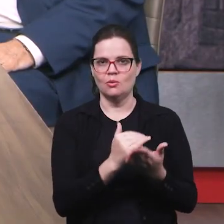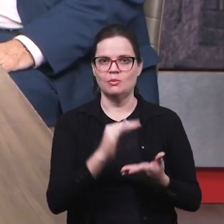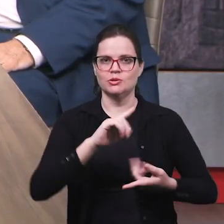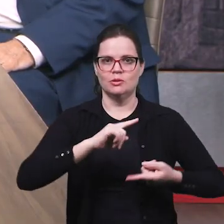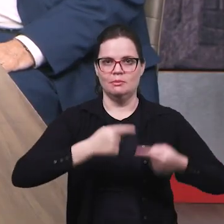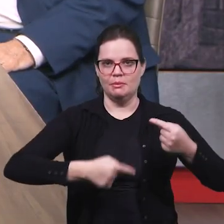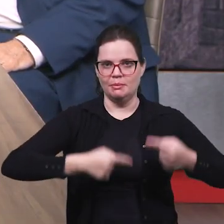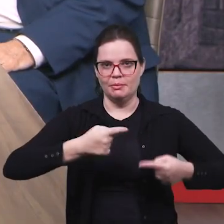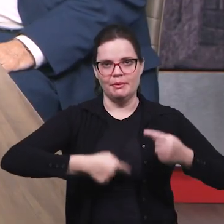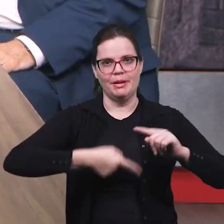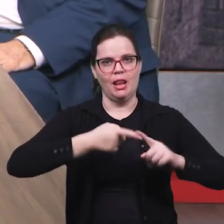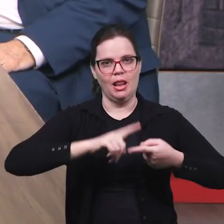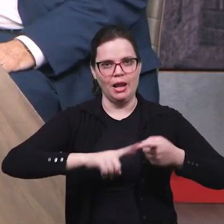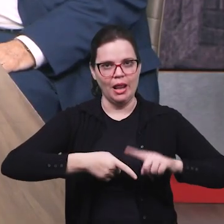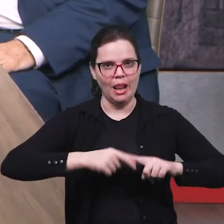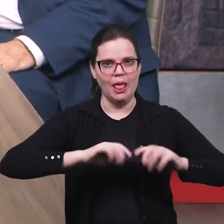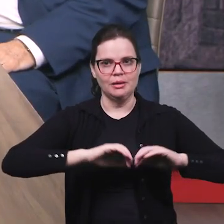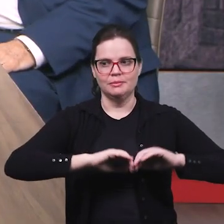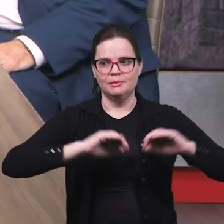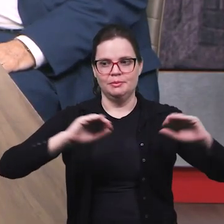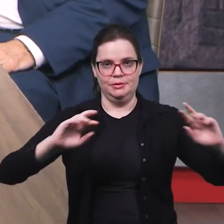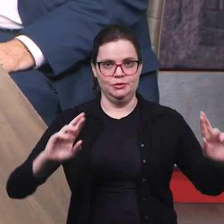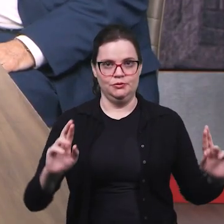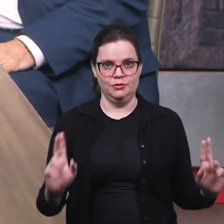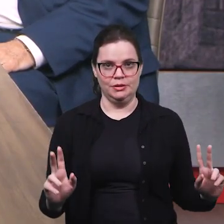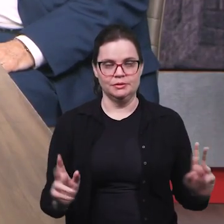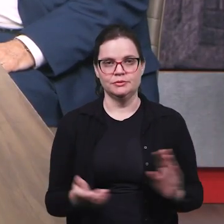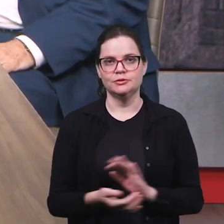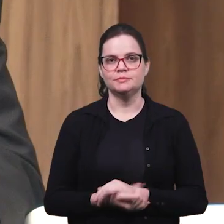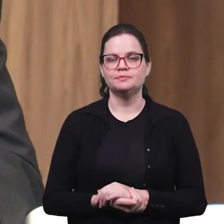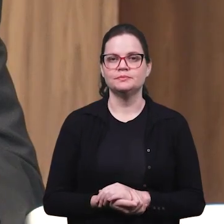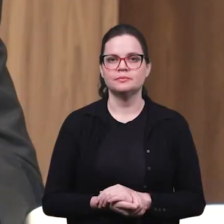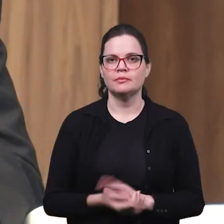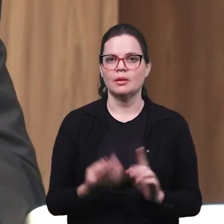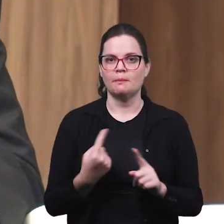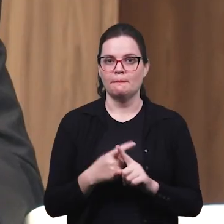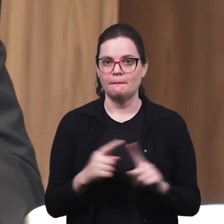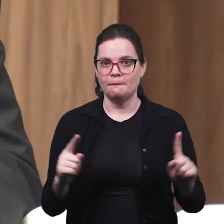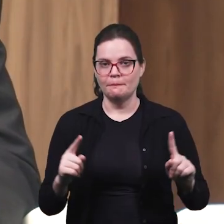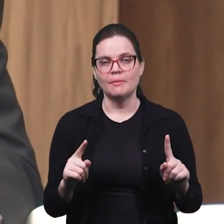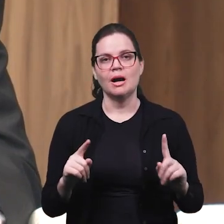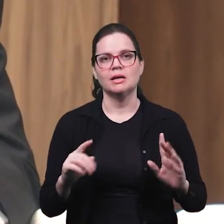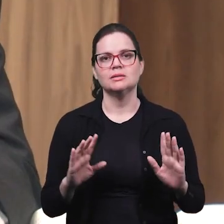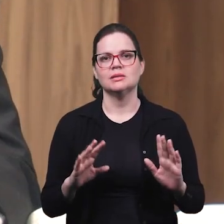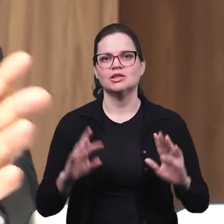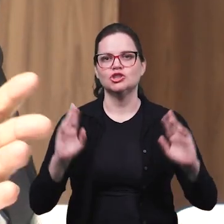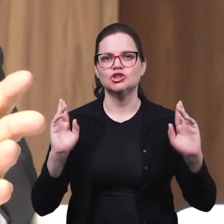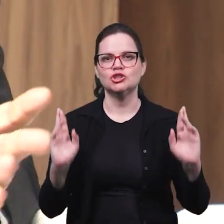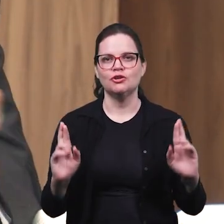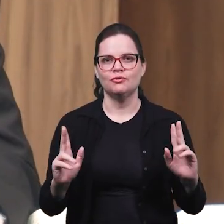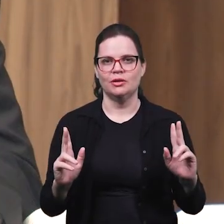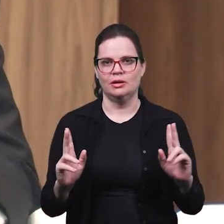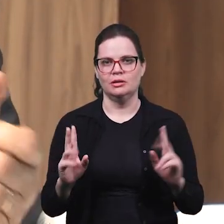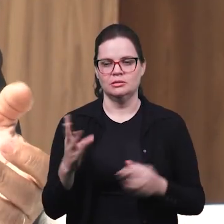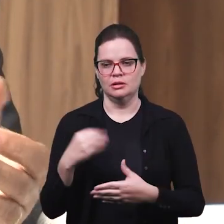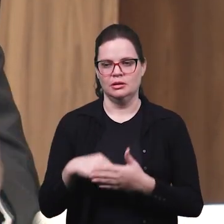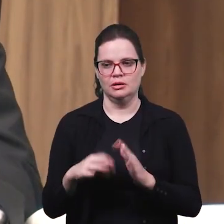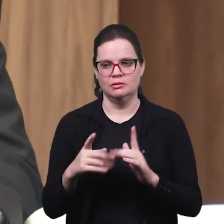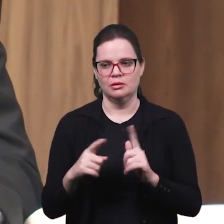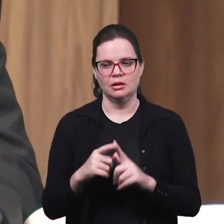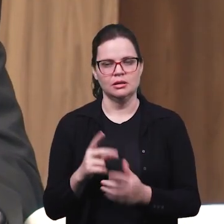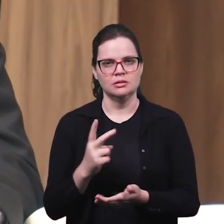as divergências sempre aconteceram no meio da igreja. Antes de qualquer... Já no início